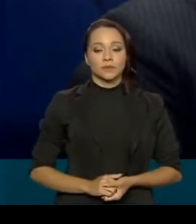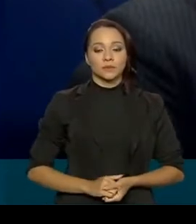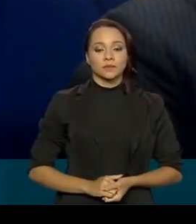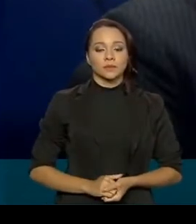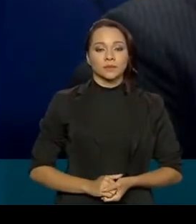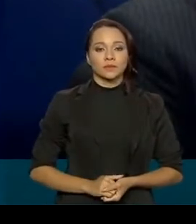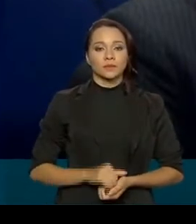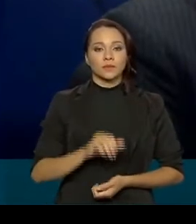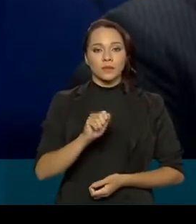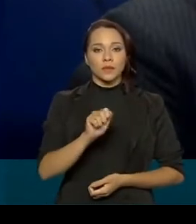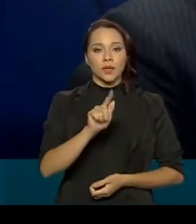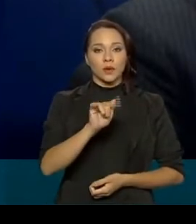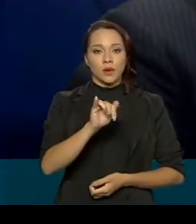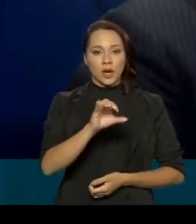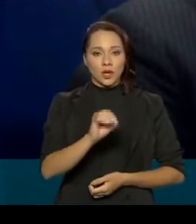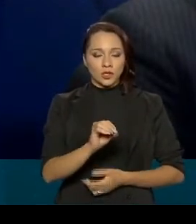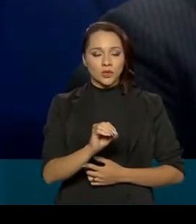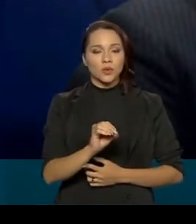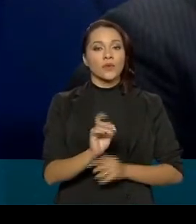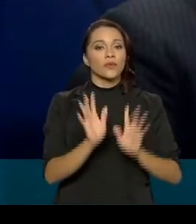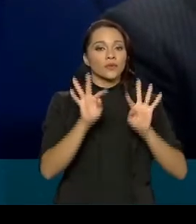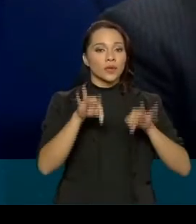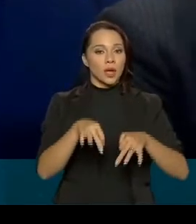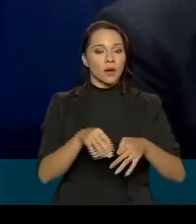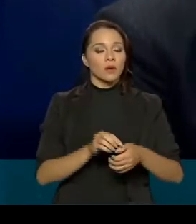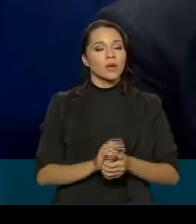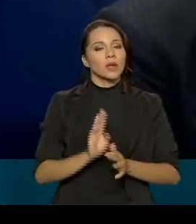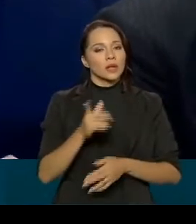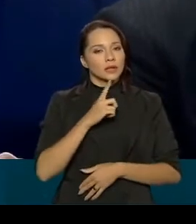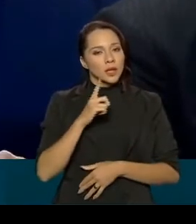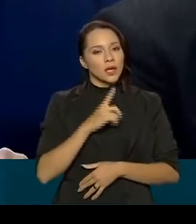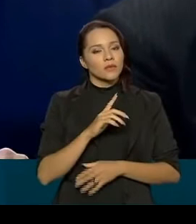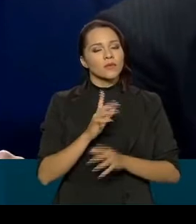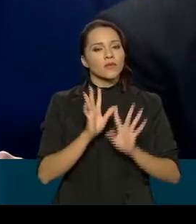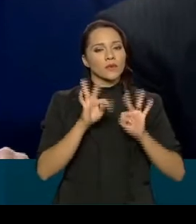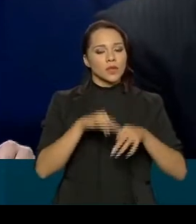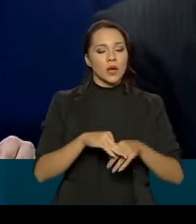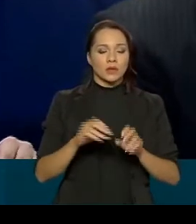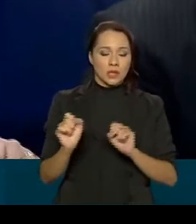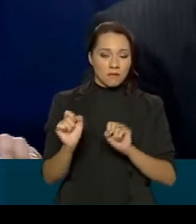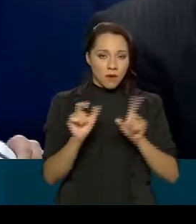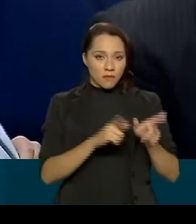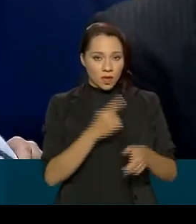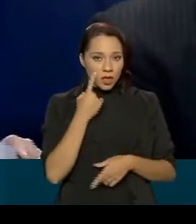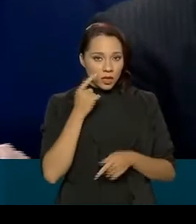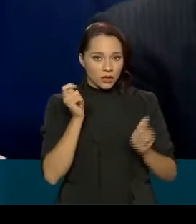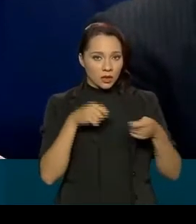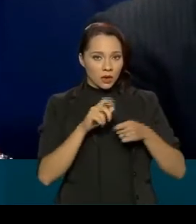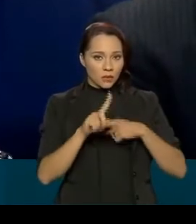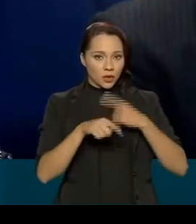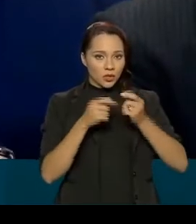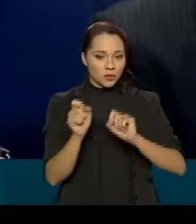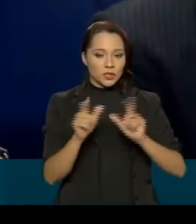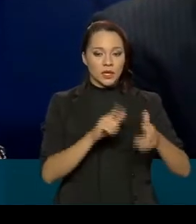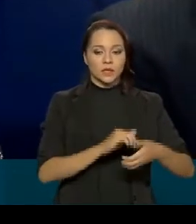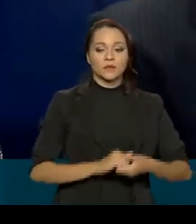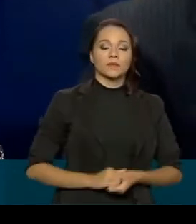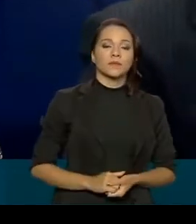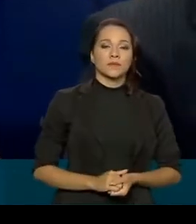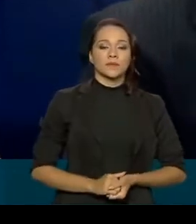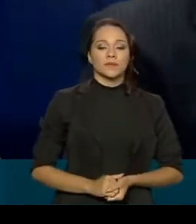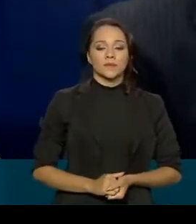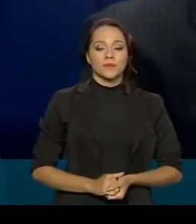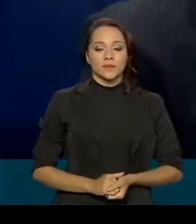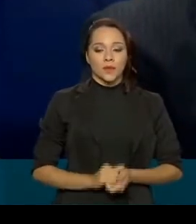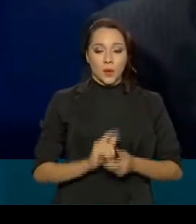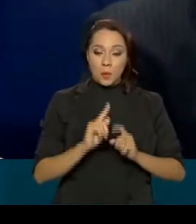E o ágio final, nós tivemos um ágio final, se a gente puder passar o próximo slide.